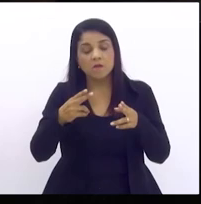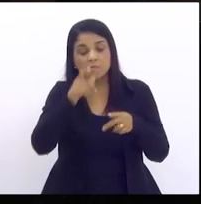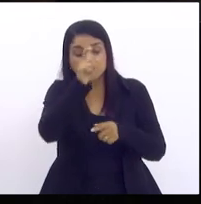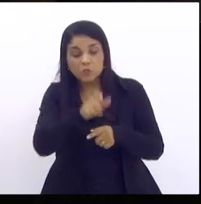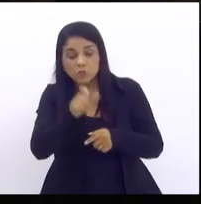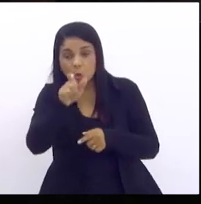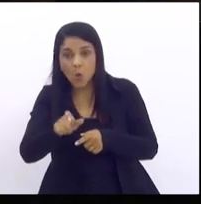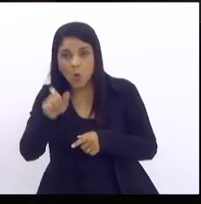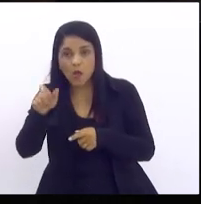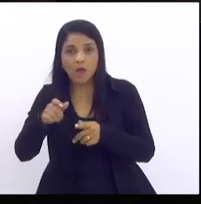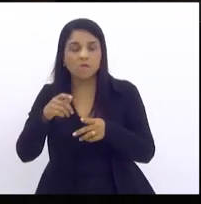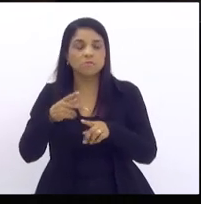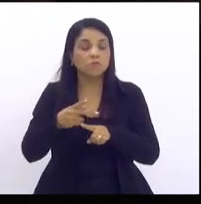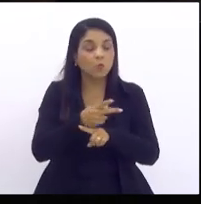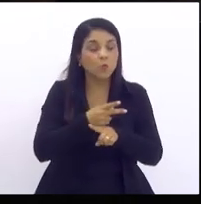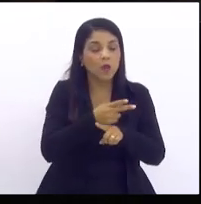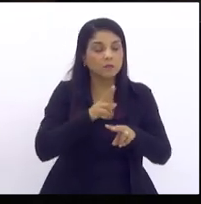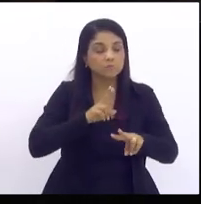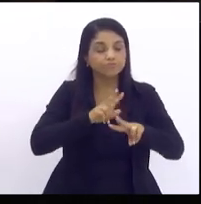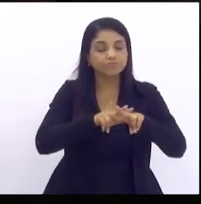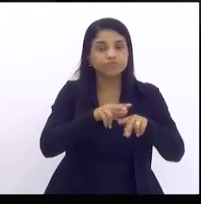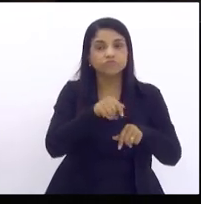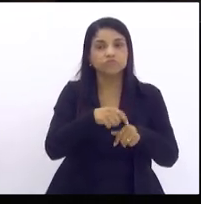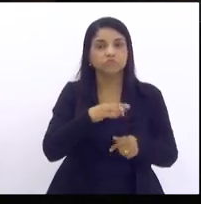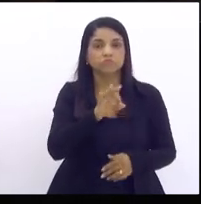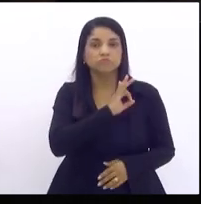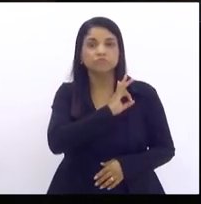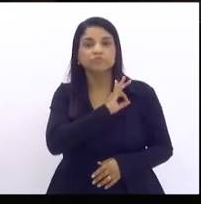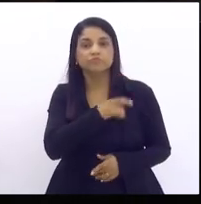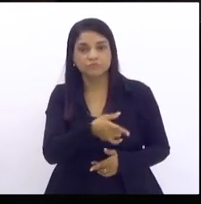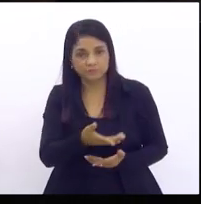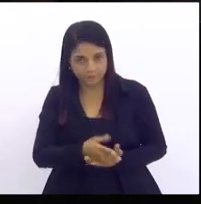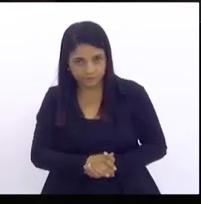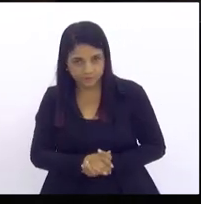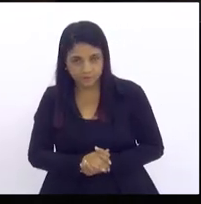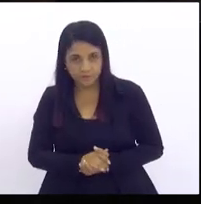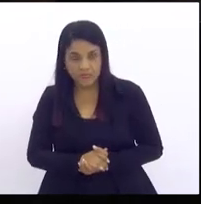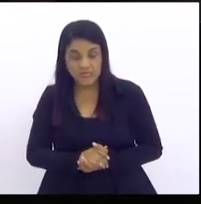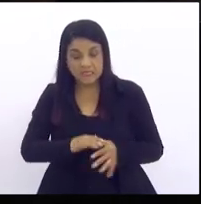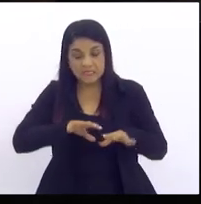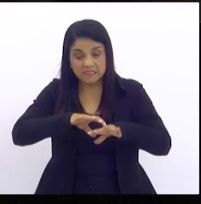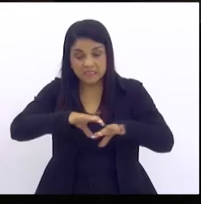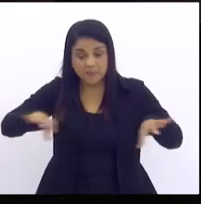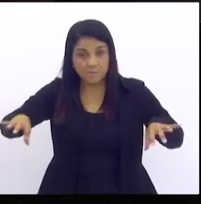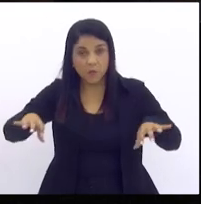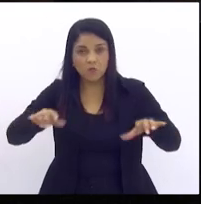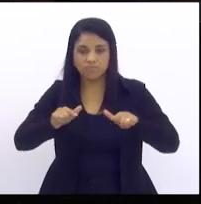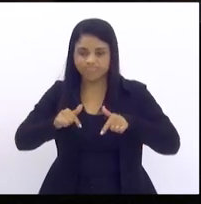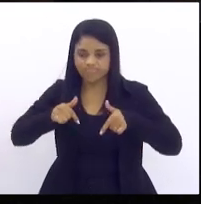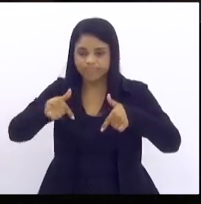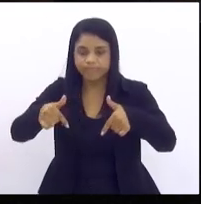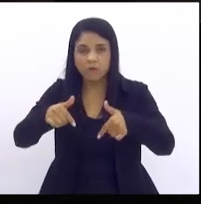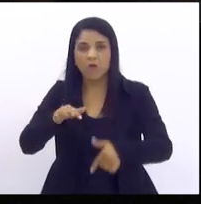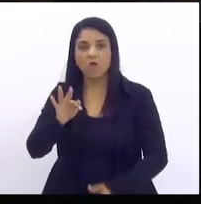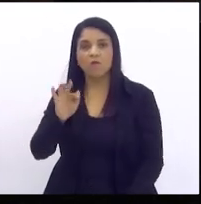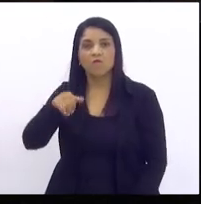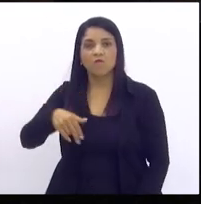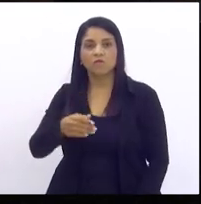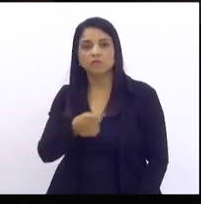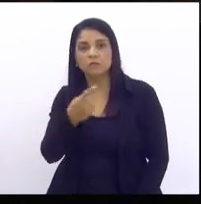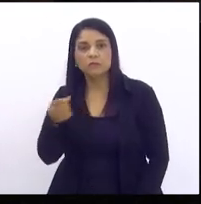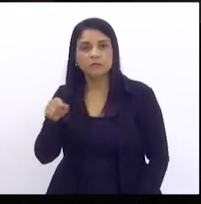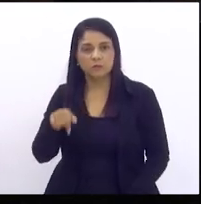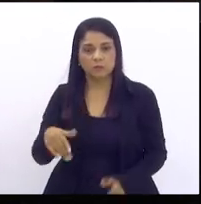etc. Separar funções, até porque a função de segurança pública, nesse estado